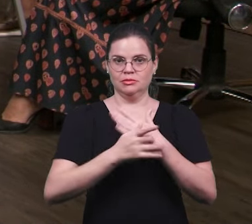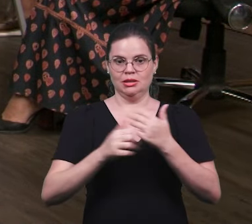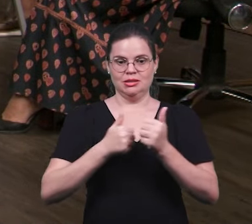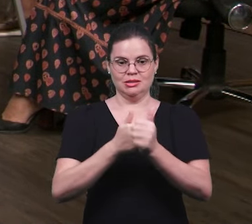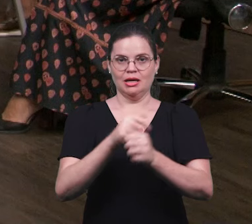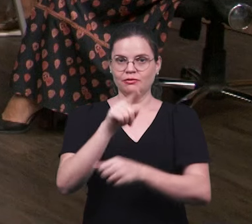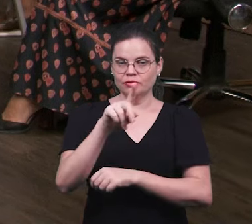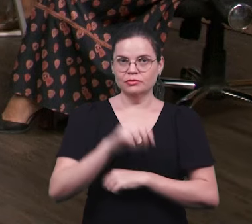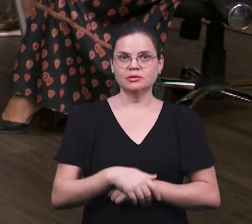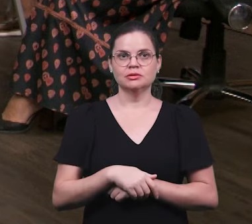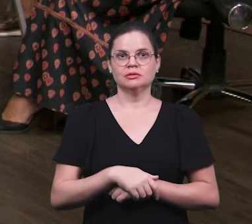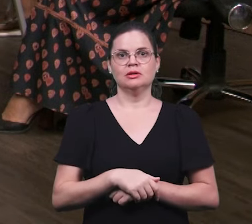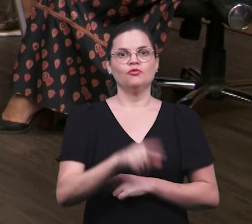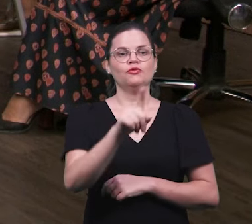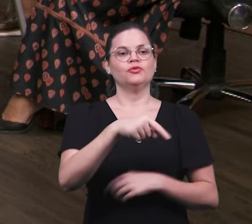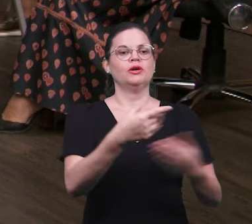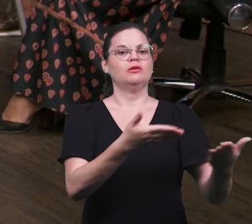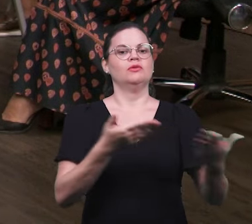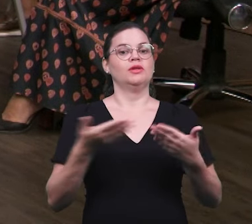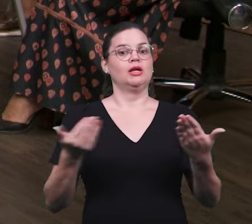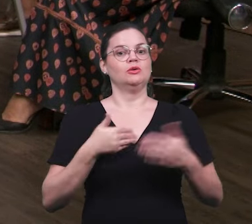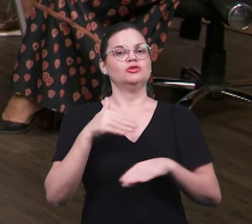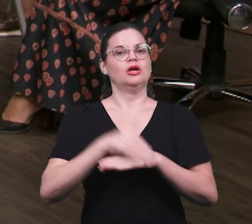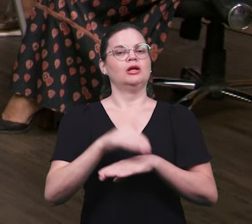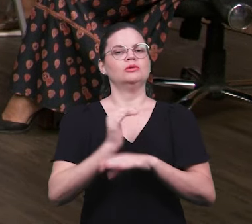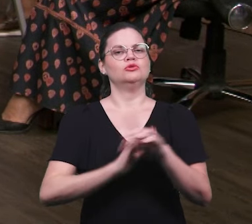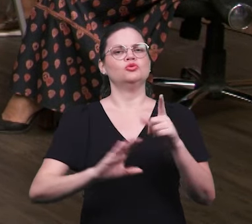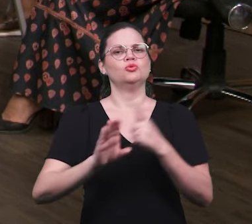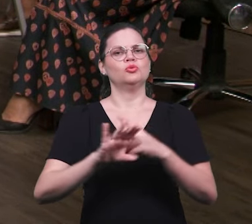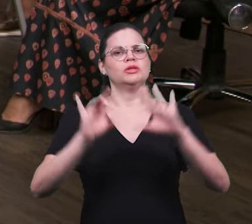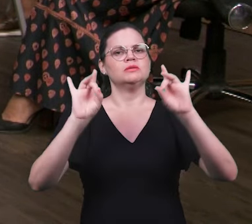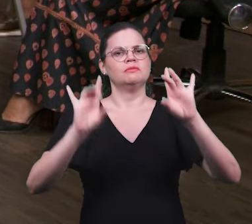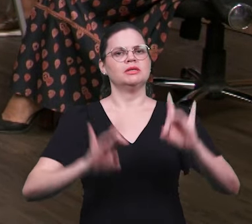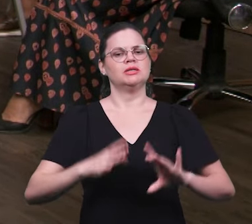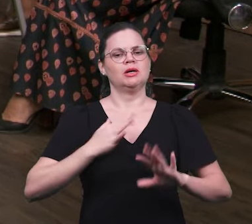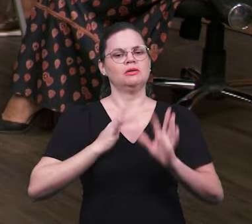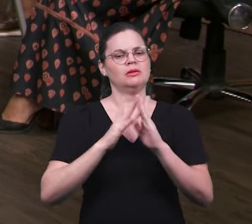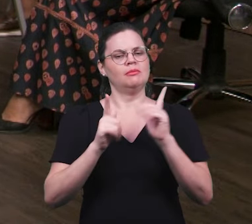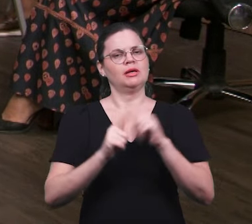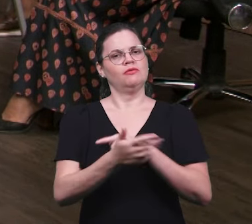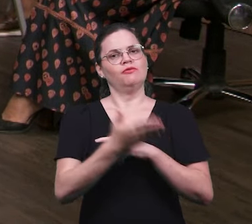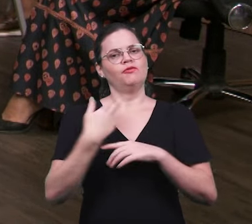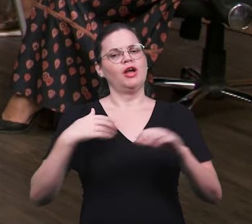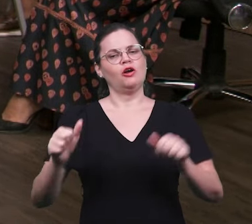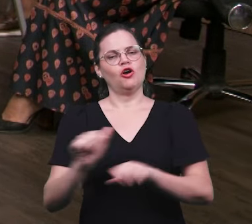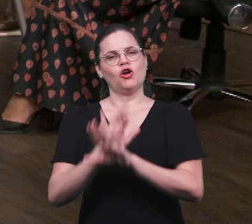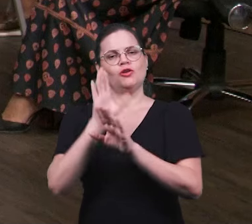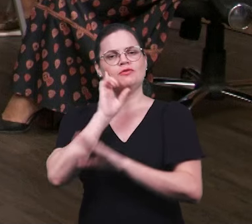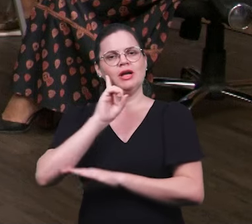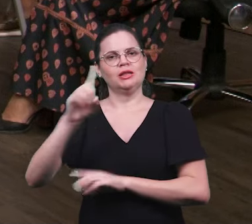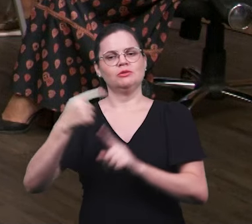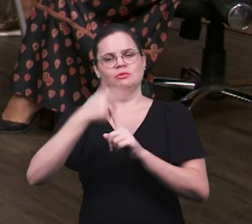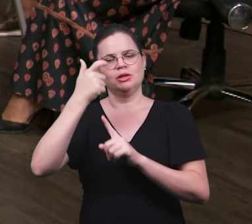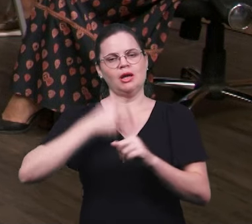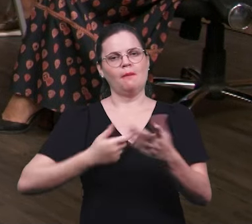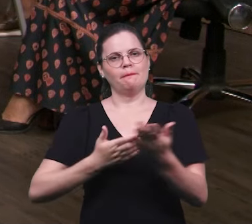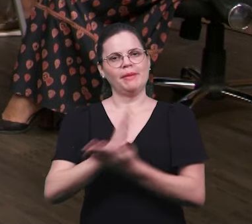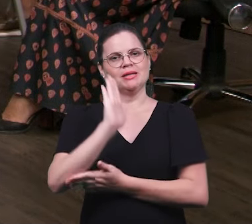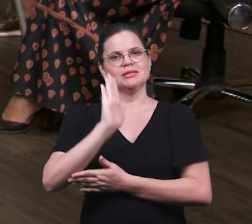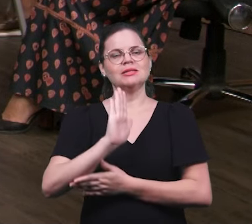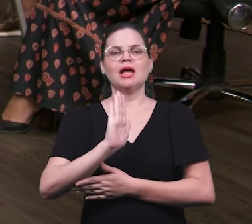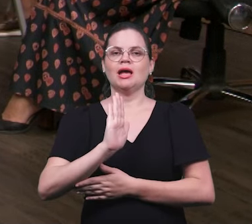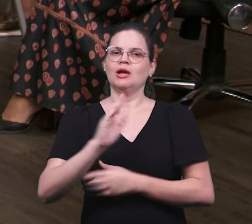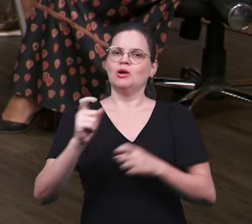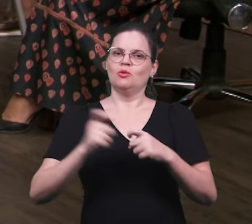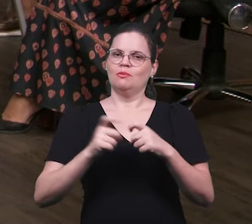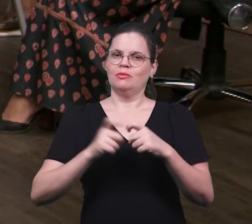seguem, coloca: vocês estão convidados para um culto hoje à noite. Vai ter um culto especial na minha igreja. culto de glorificação, porque eu fui aprovado para